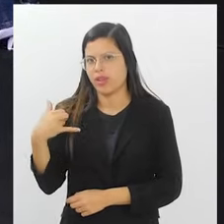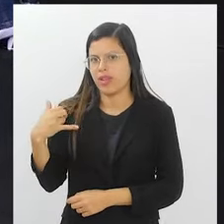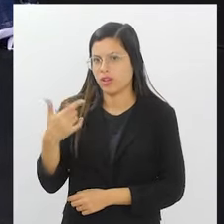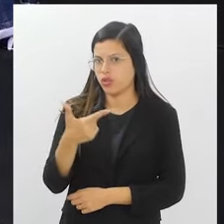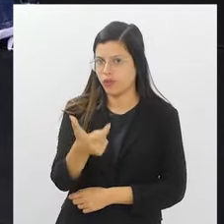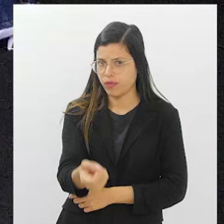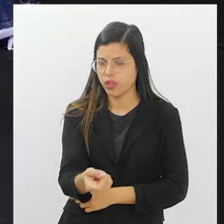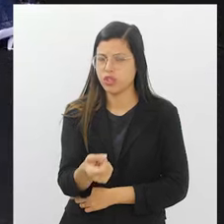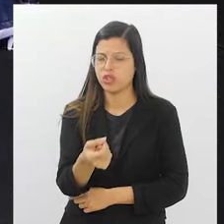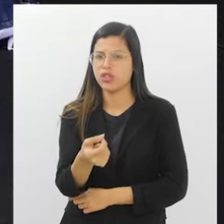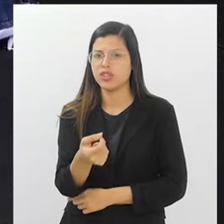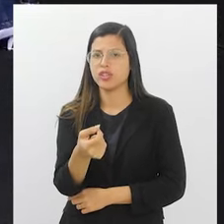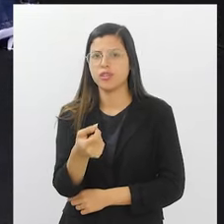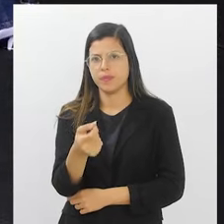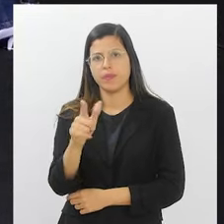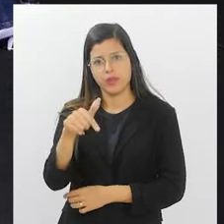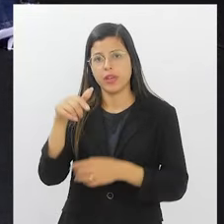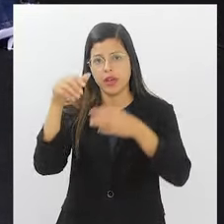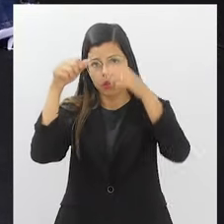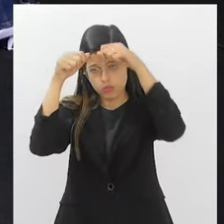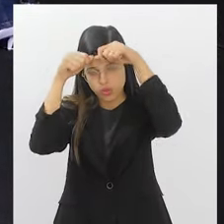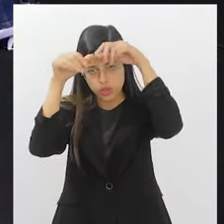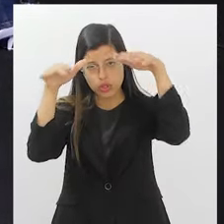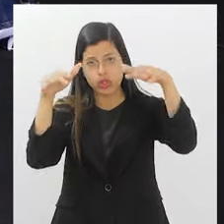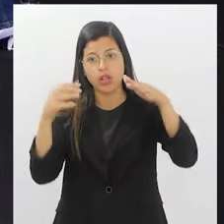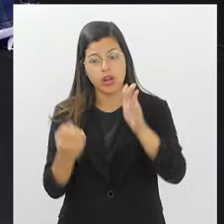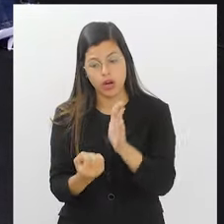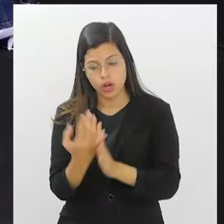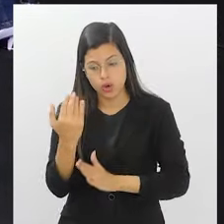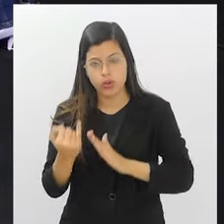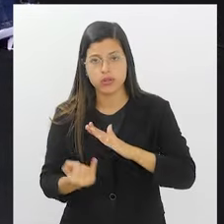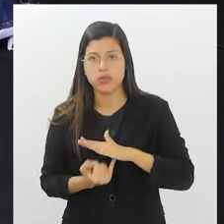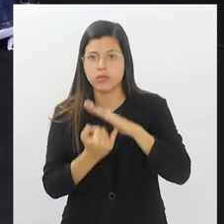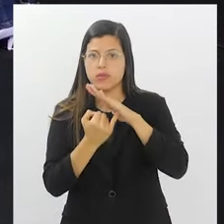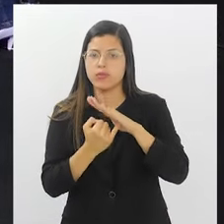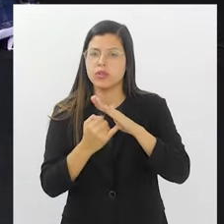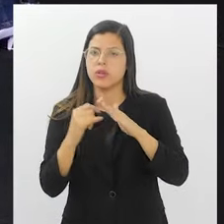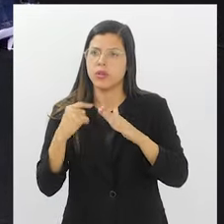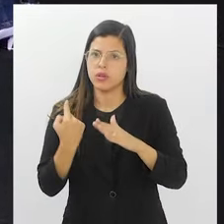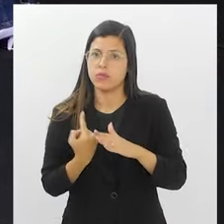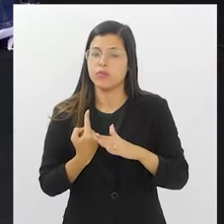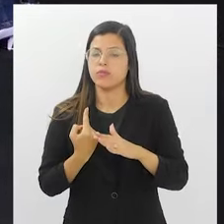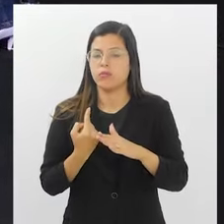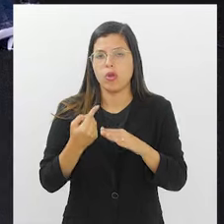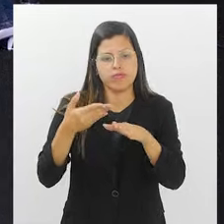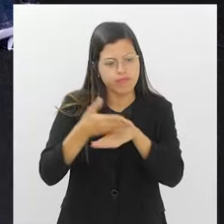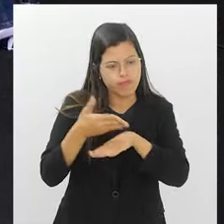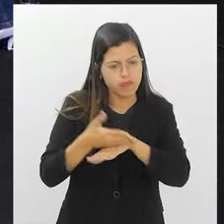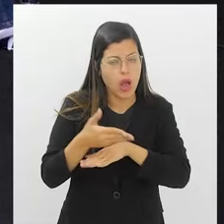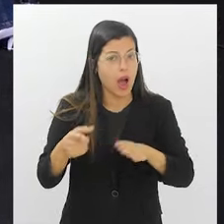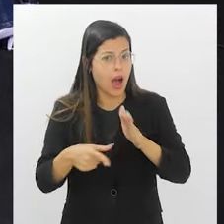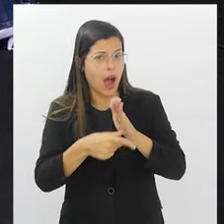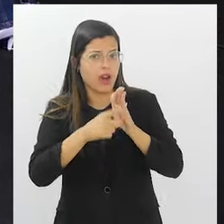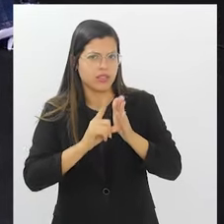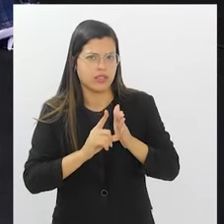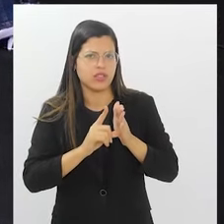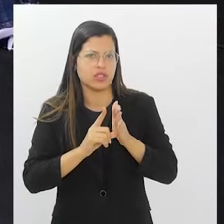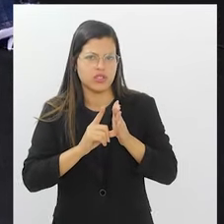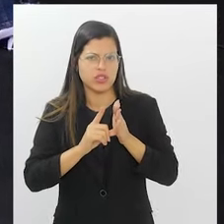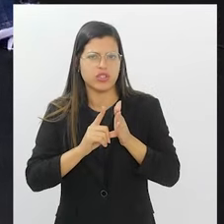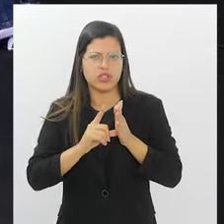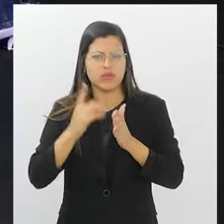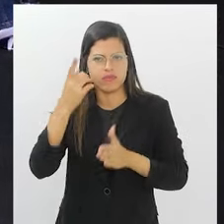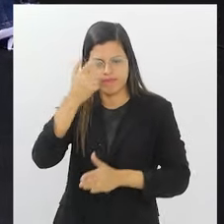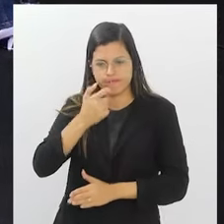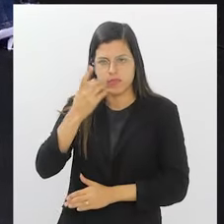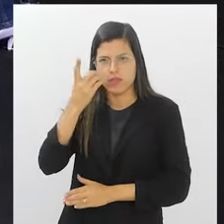poucos anos, é autista, né, e criou essa ONG e nós participamos, antes de eu ser parlamentar, né, participei lá, até o